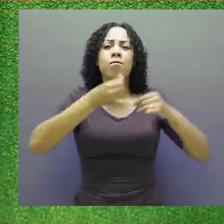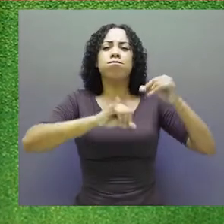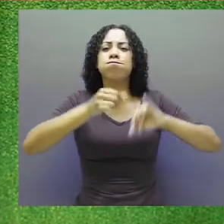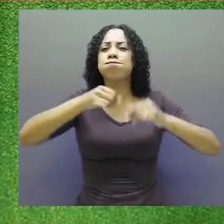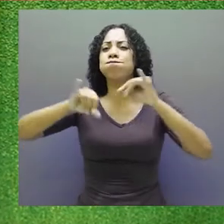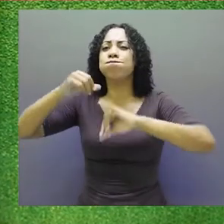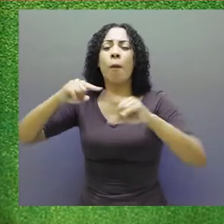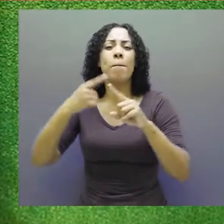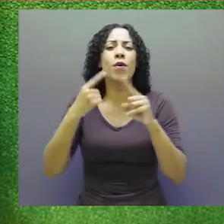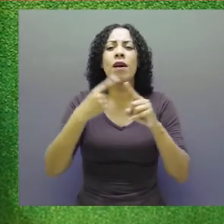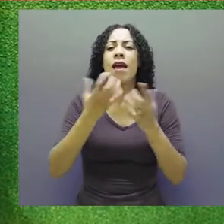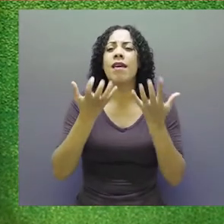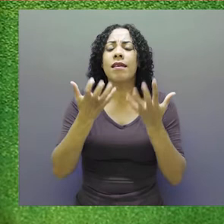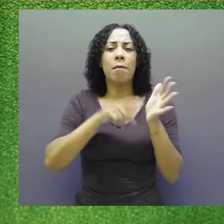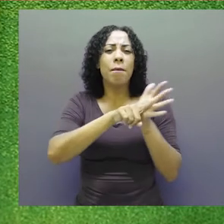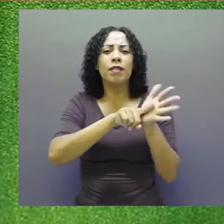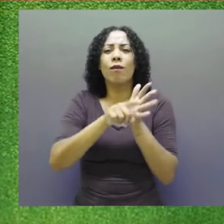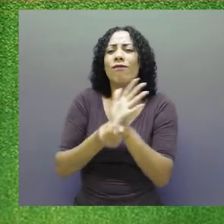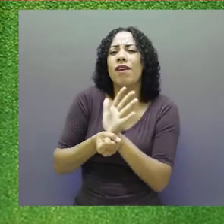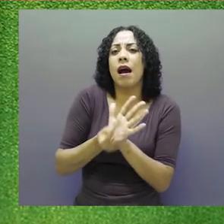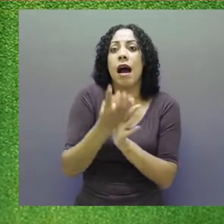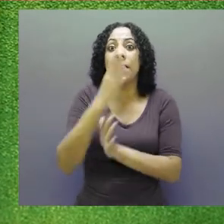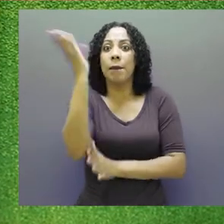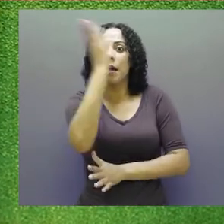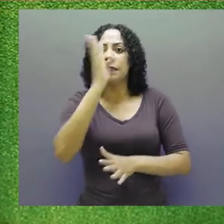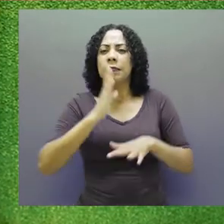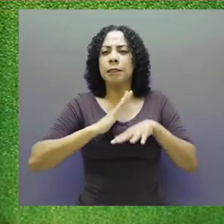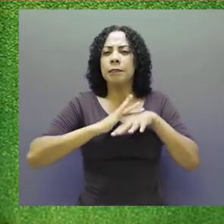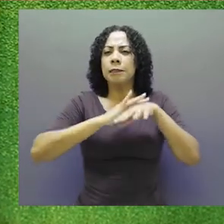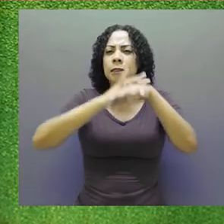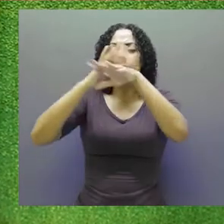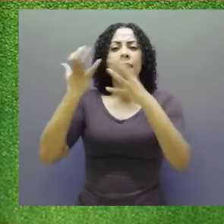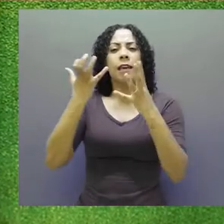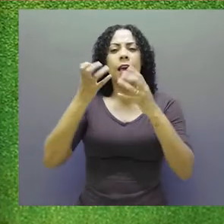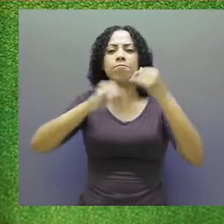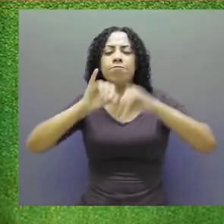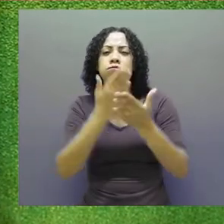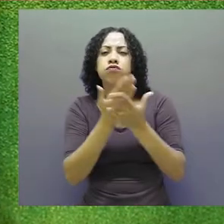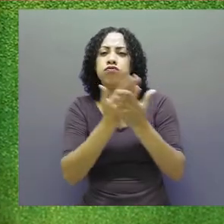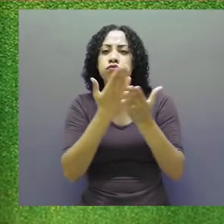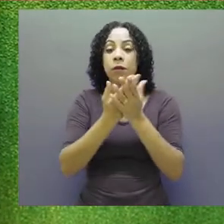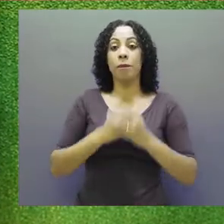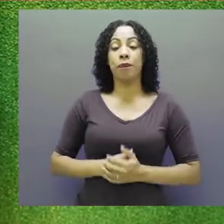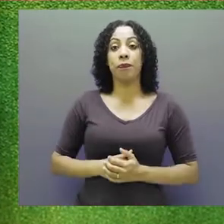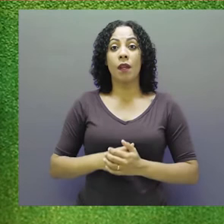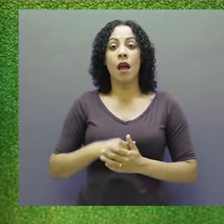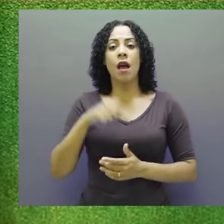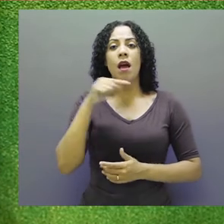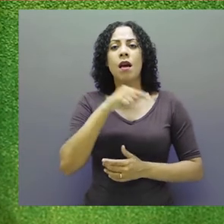laboratórios para pesquisas mil de doenças do Brasil. Né, que rimou?